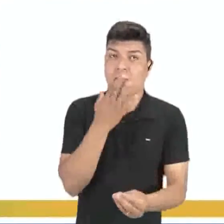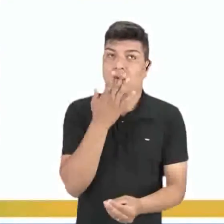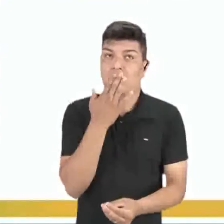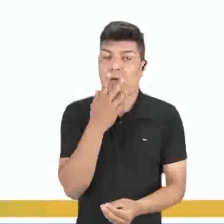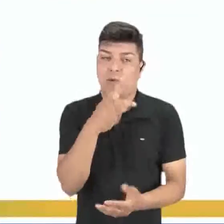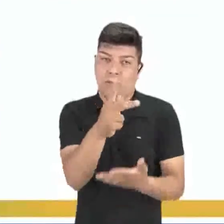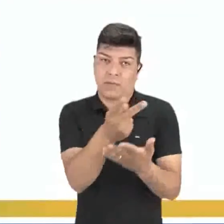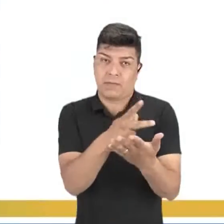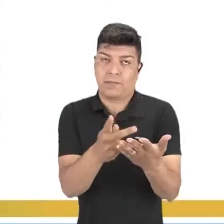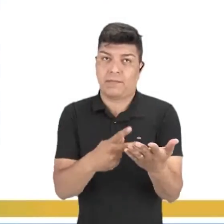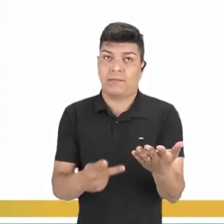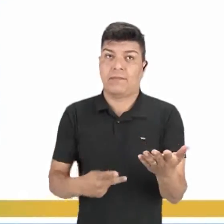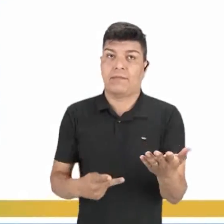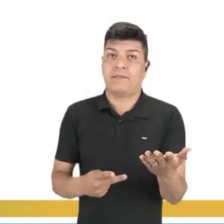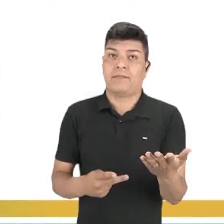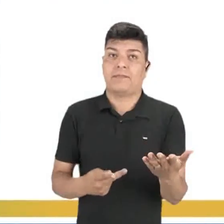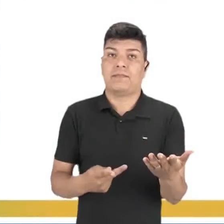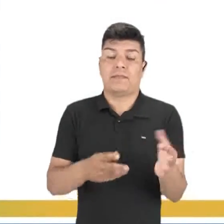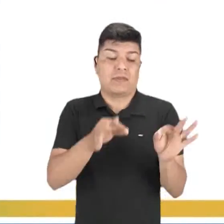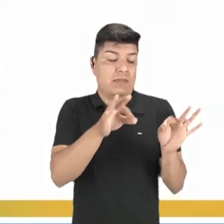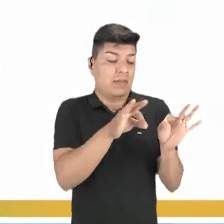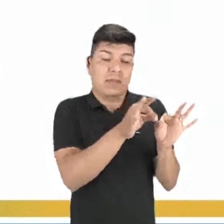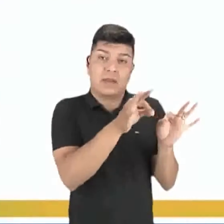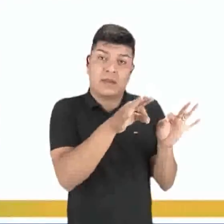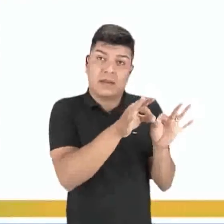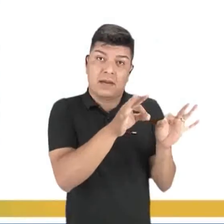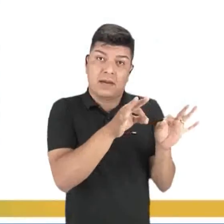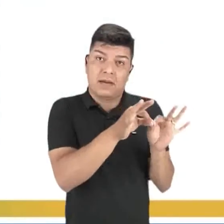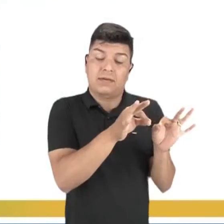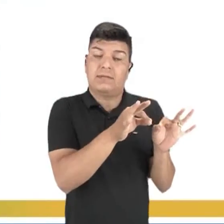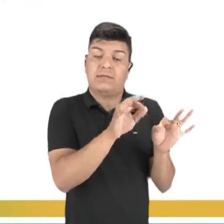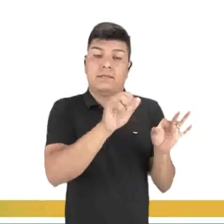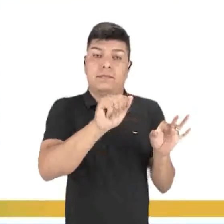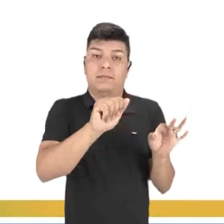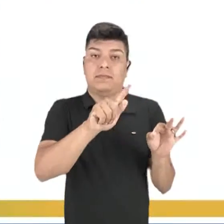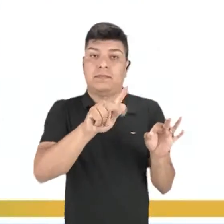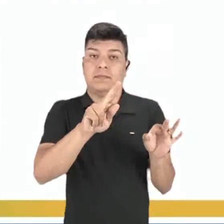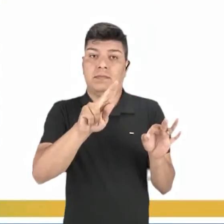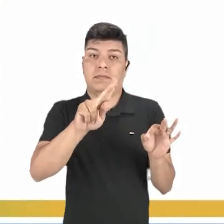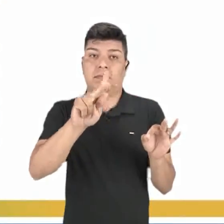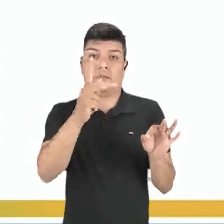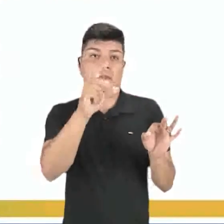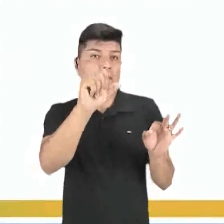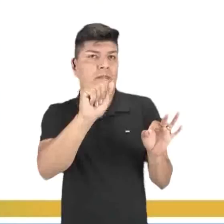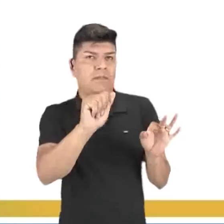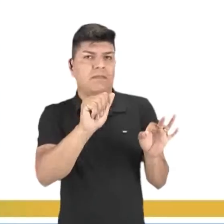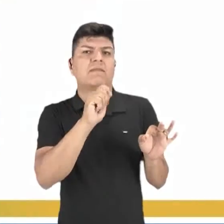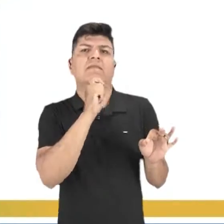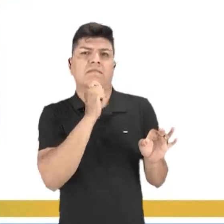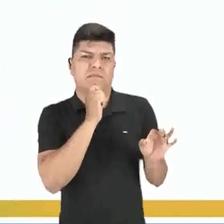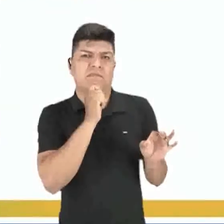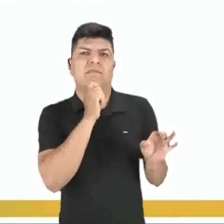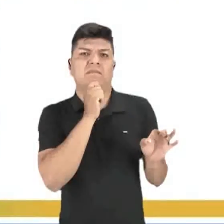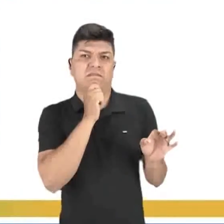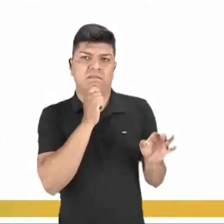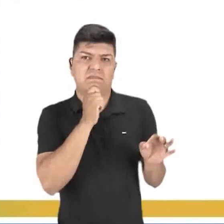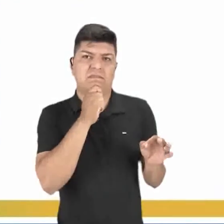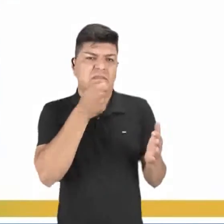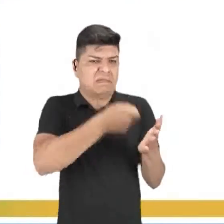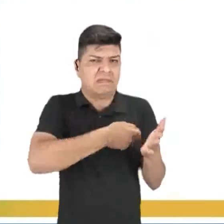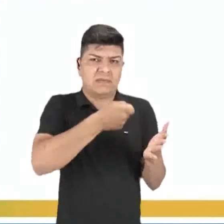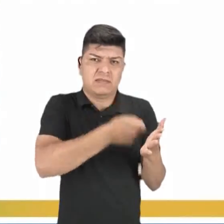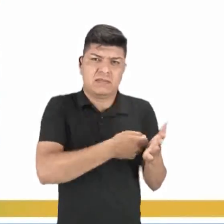poética. E dizia a agulha: então, senhora linha, ainda teima no que dizia há